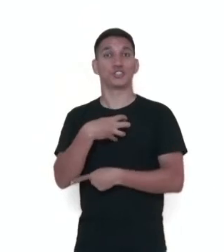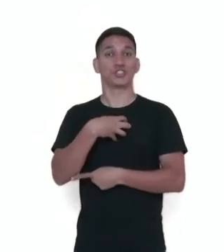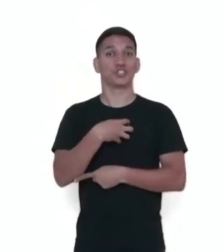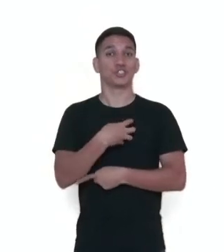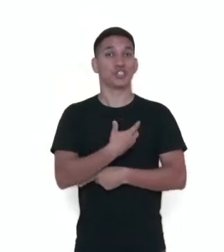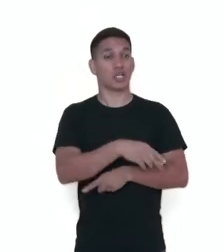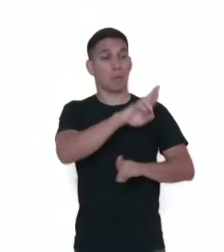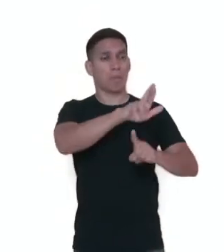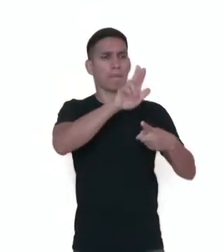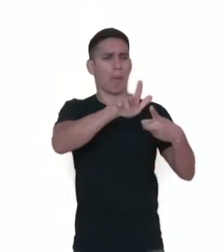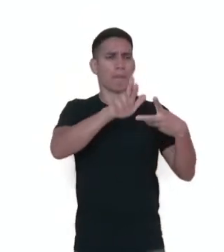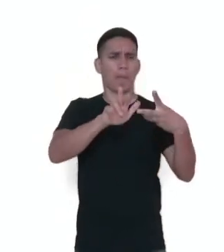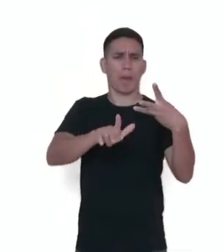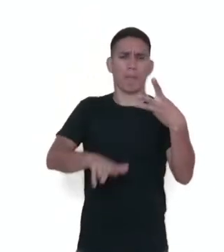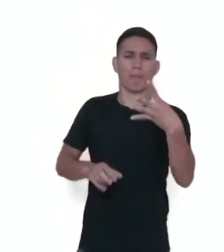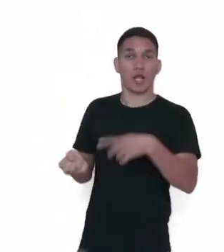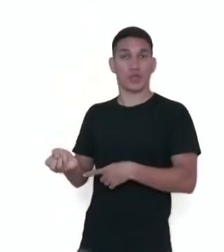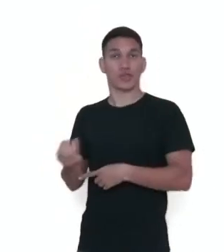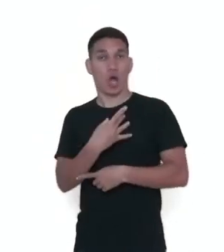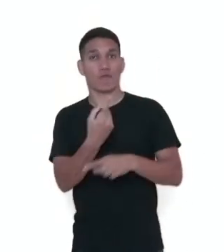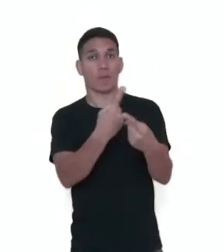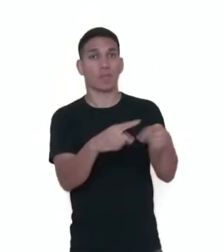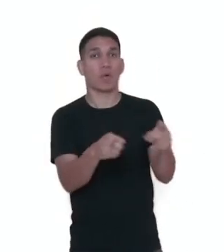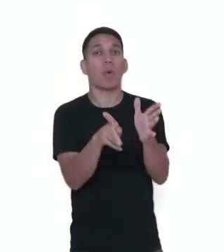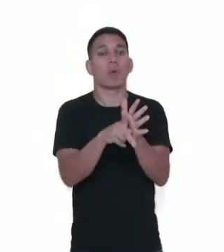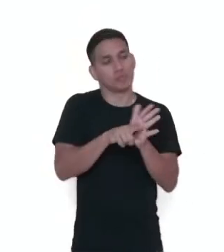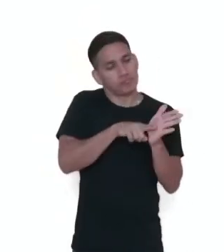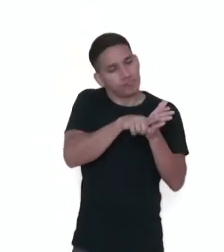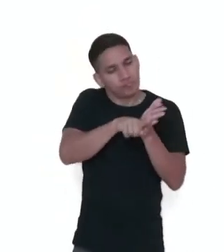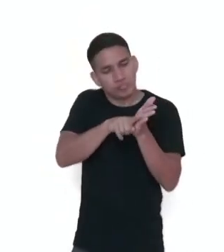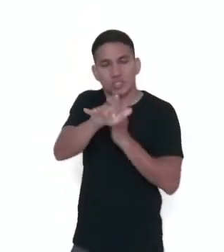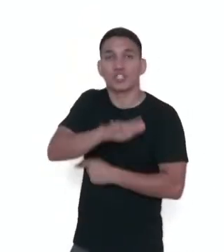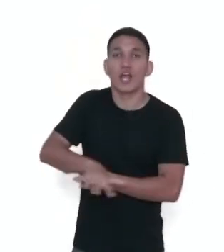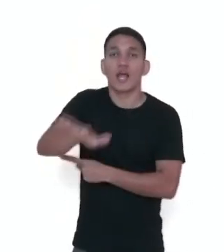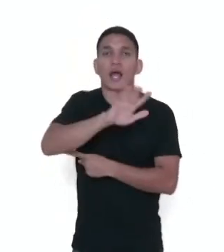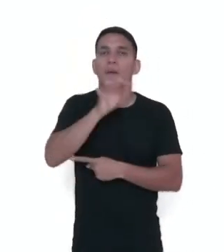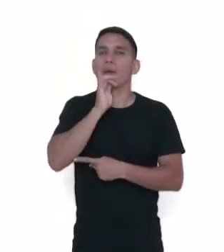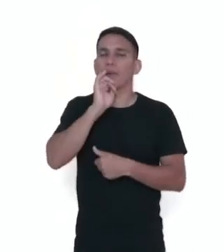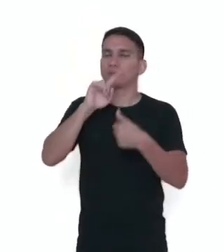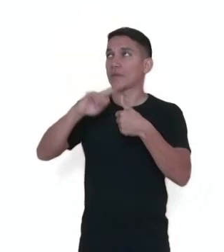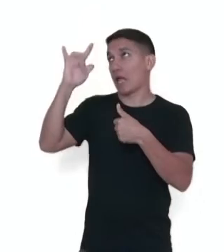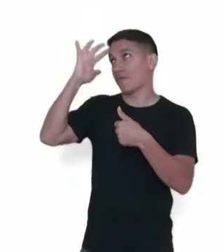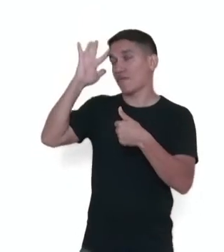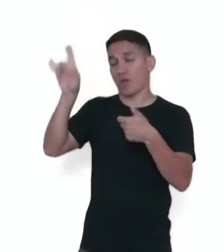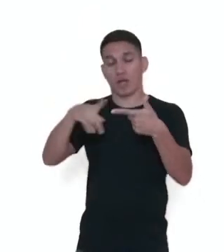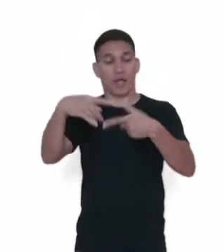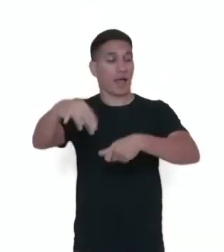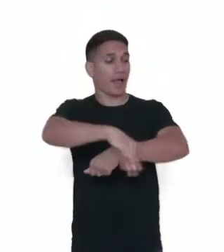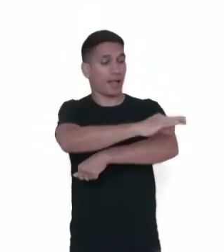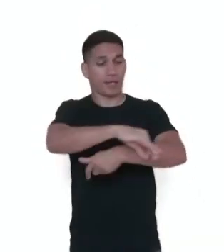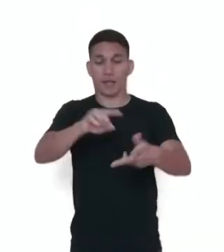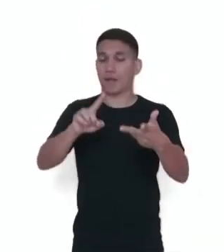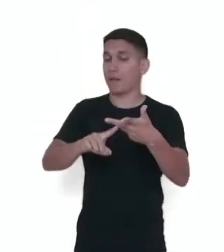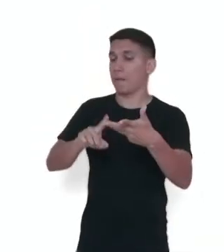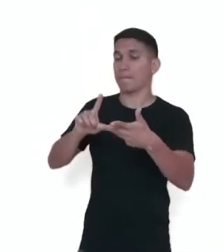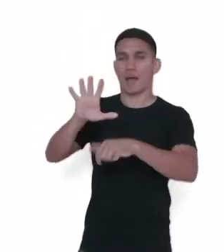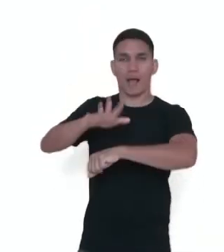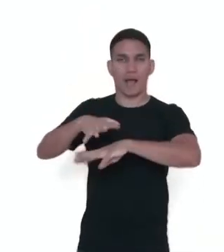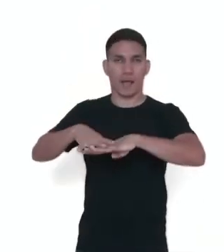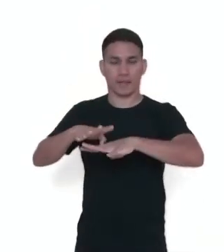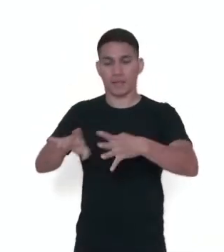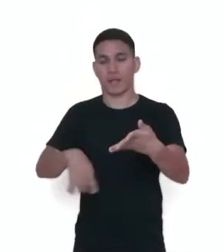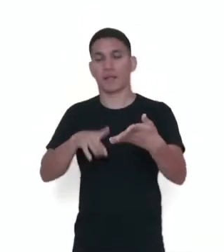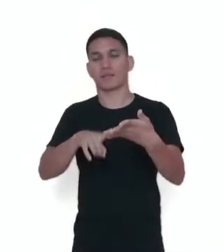misturas inusitadas da música com a pesquisa geral, a filosofia, a arquitetura, a matemática, o teatro,